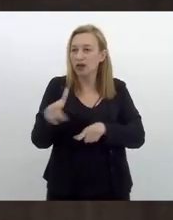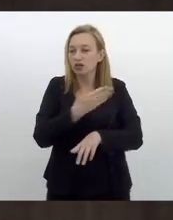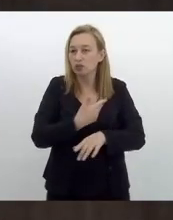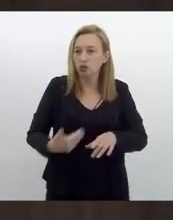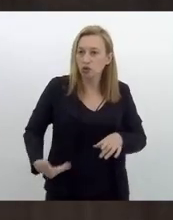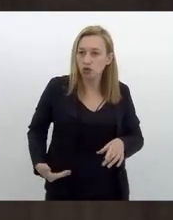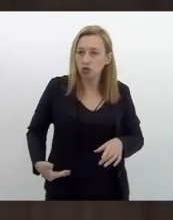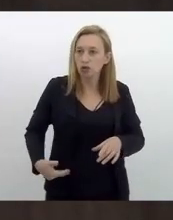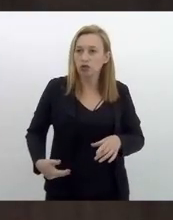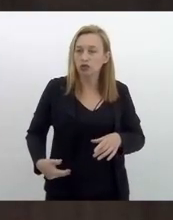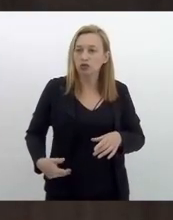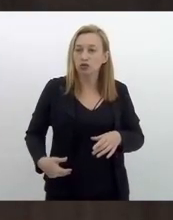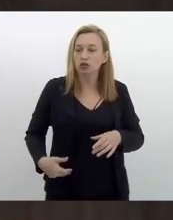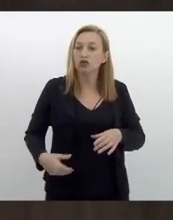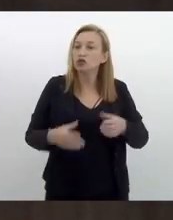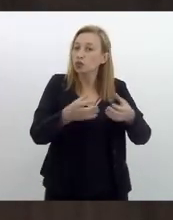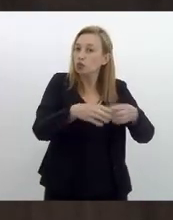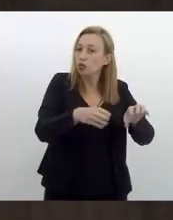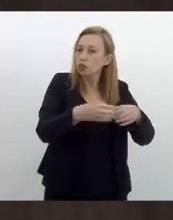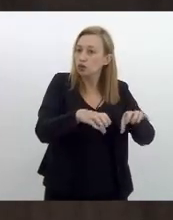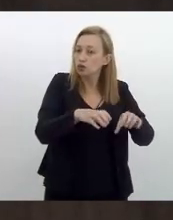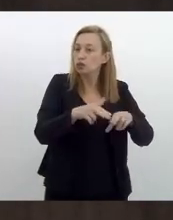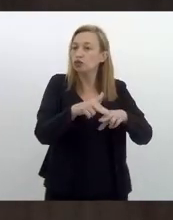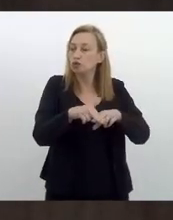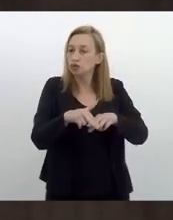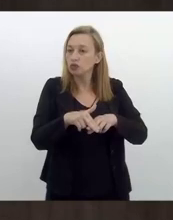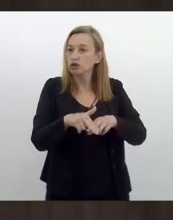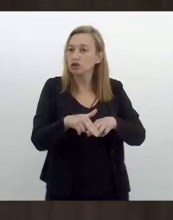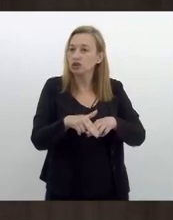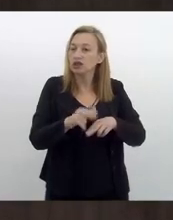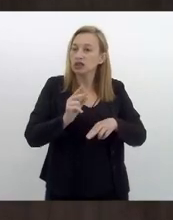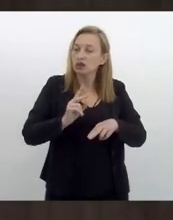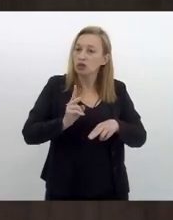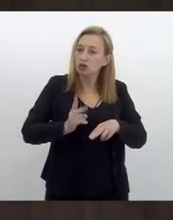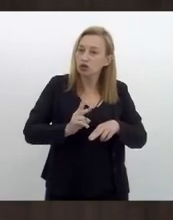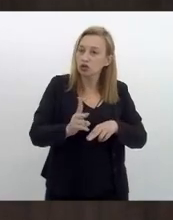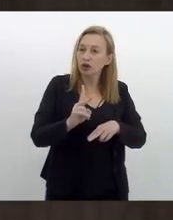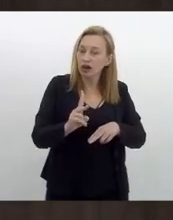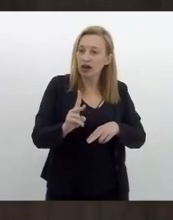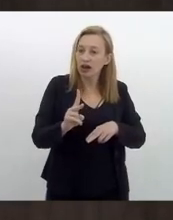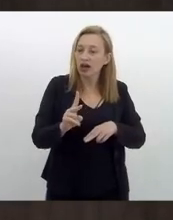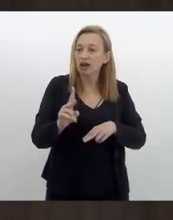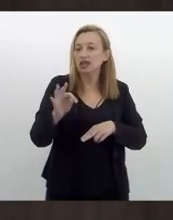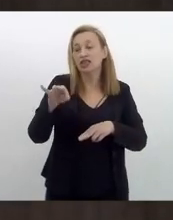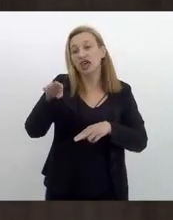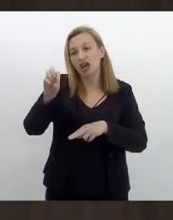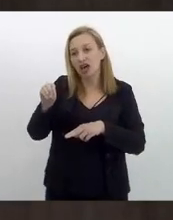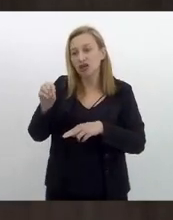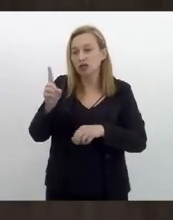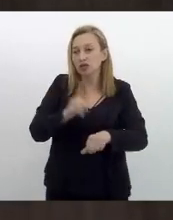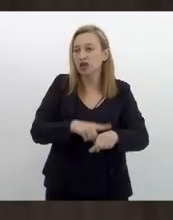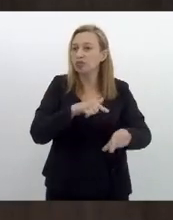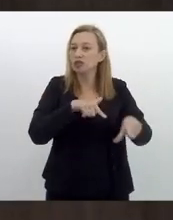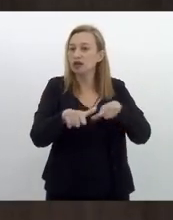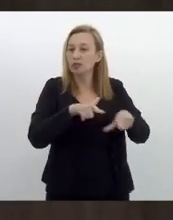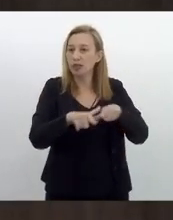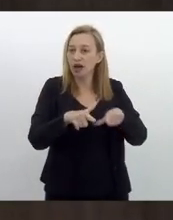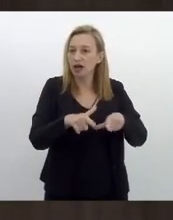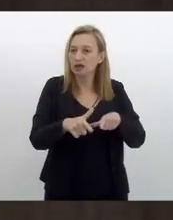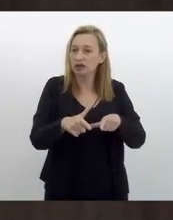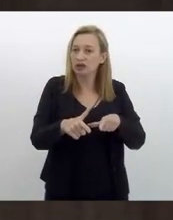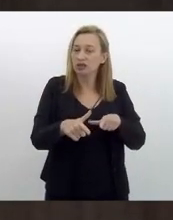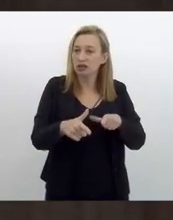em virtude de concurso público, conservará o percentual de gratificação por tempo de serviço do cargo anteriormente